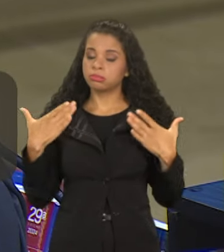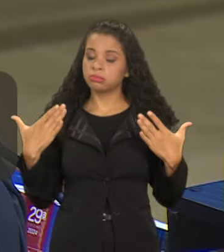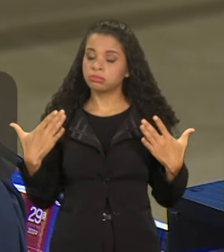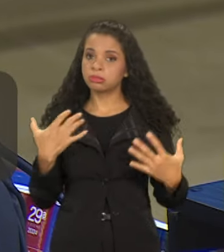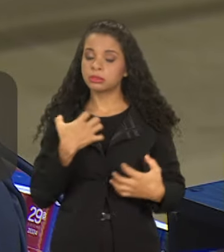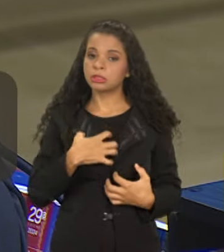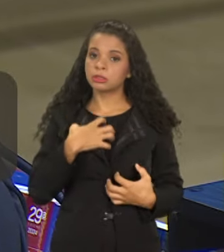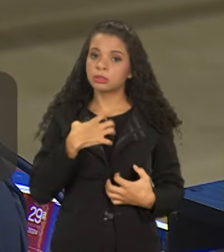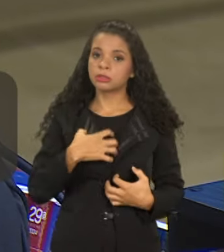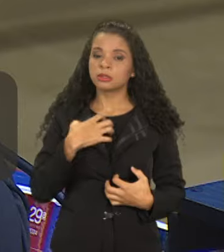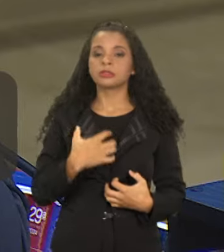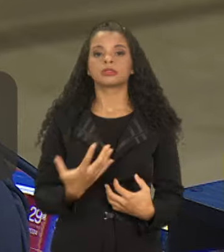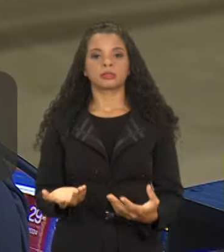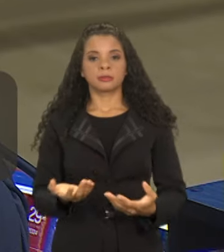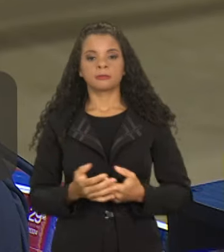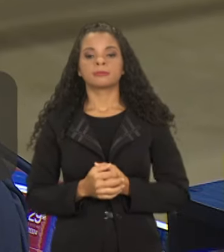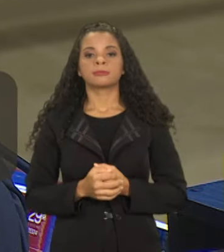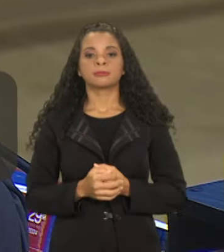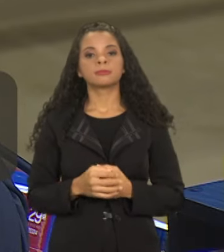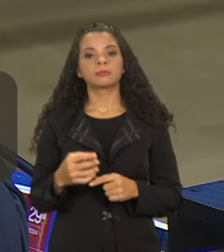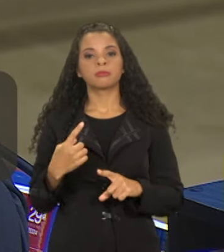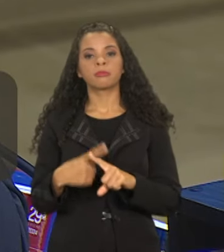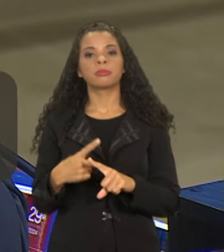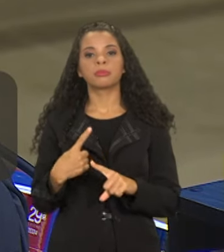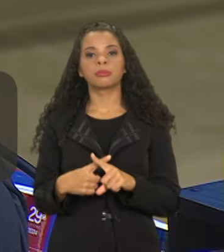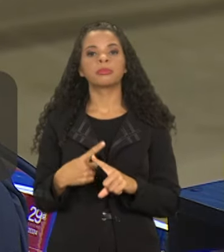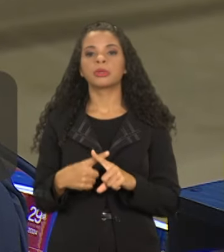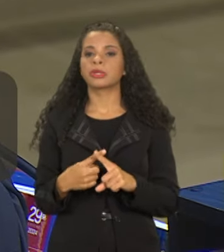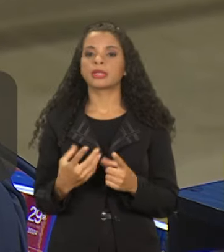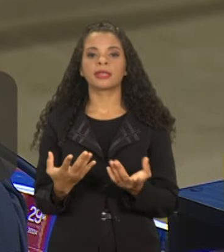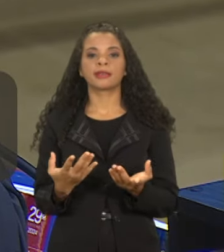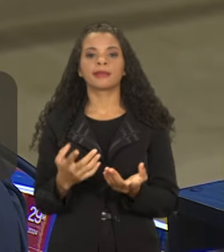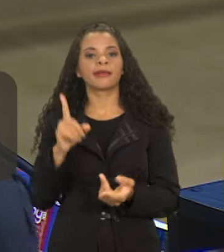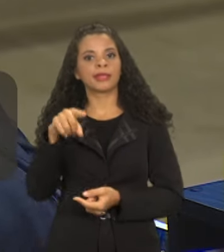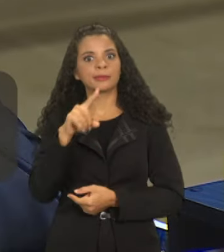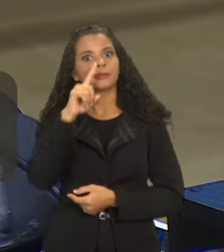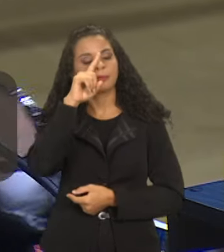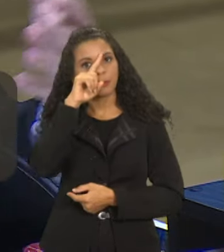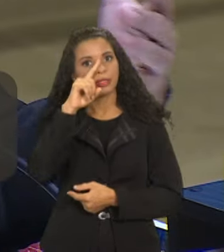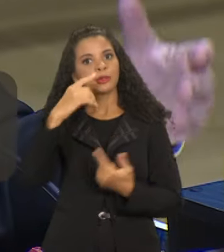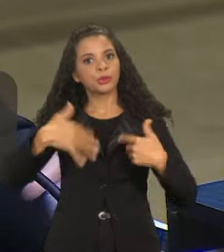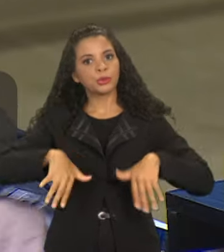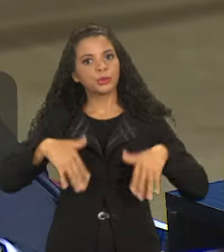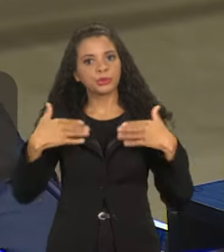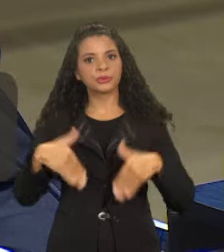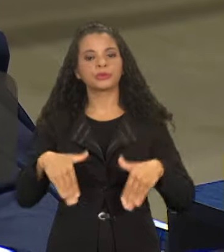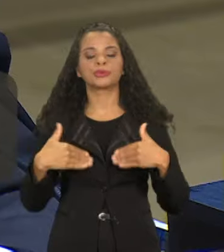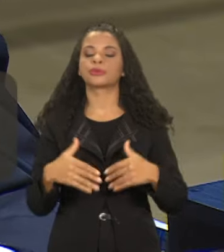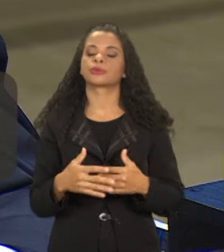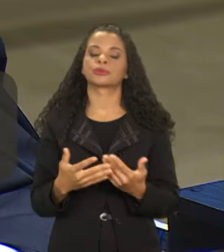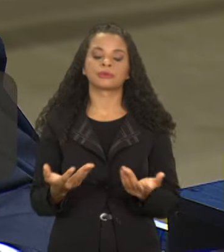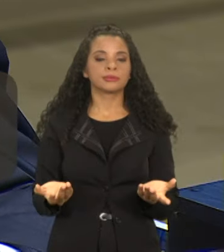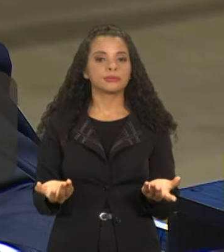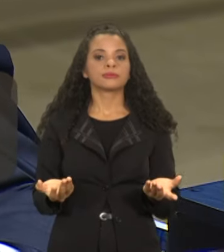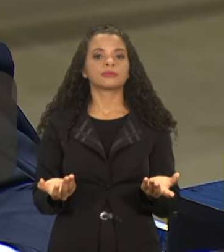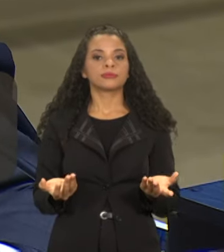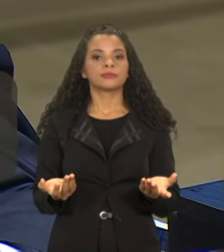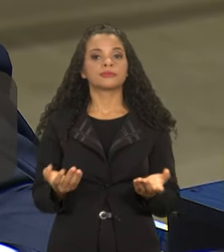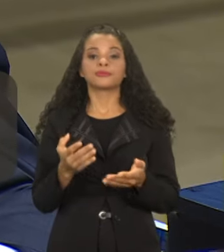indignação, porque isto é algo perigoso. Uma vez que levado à enésima